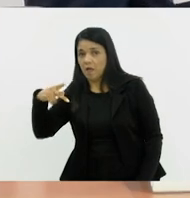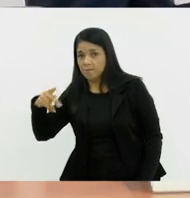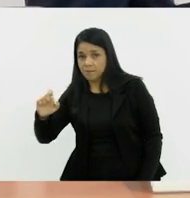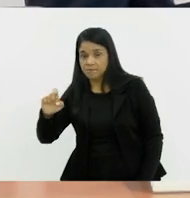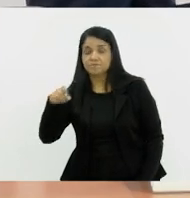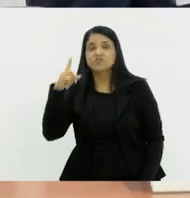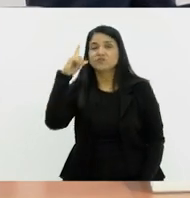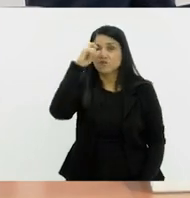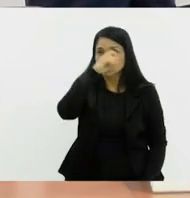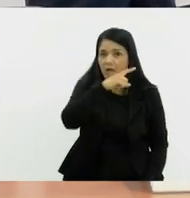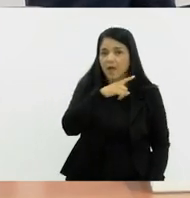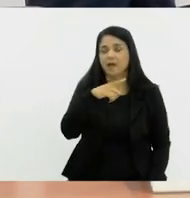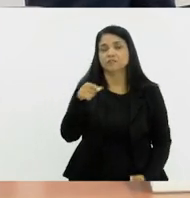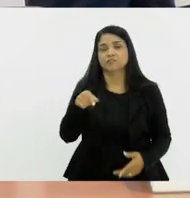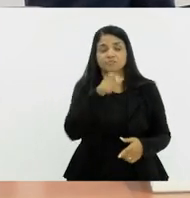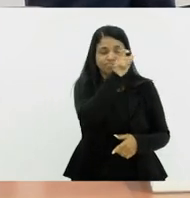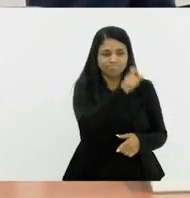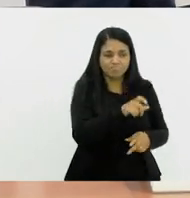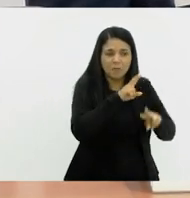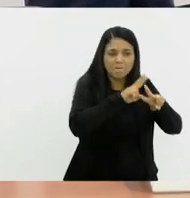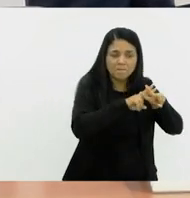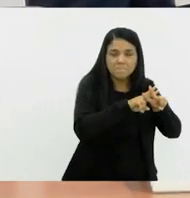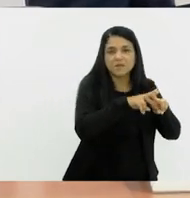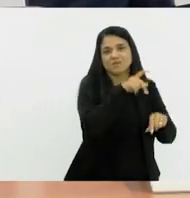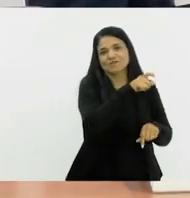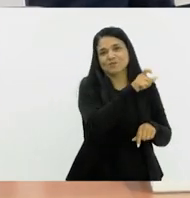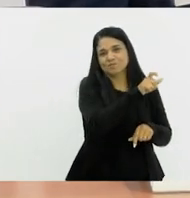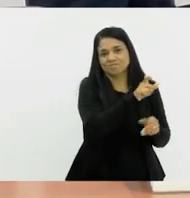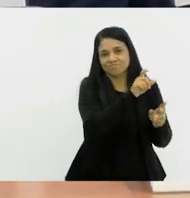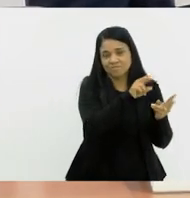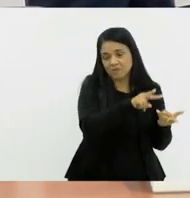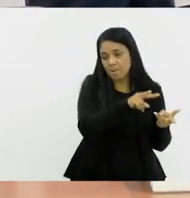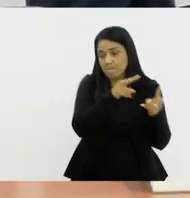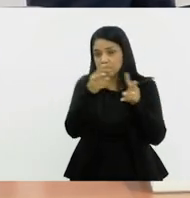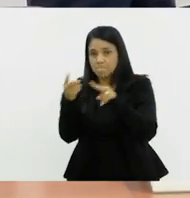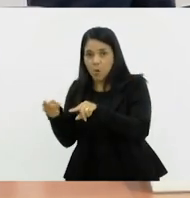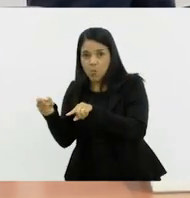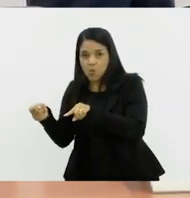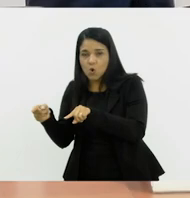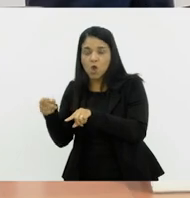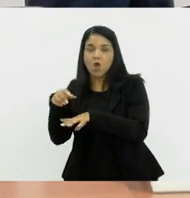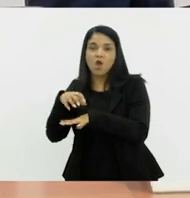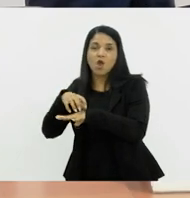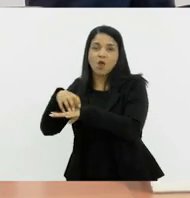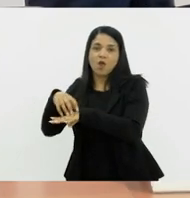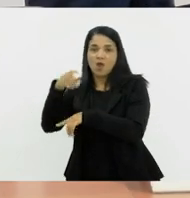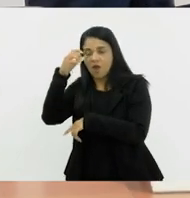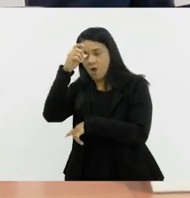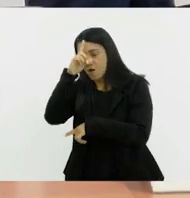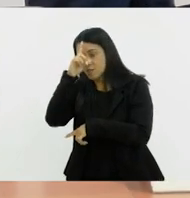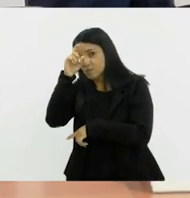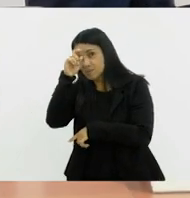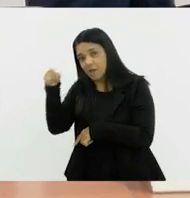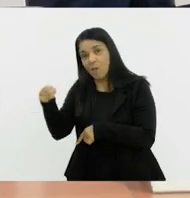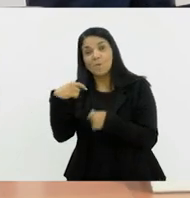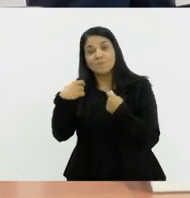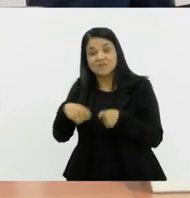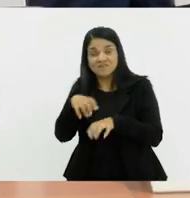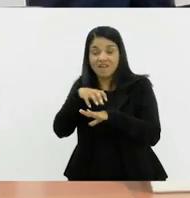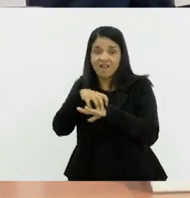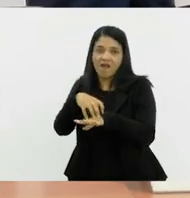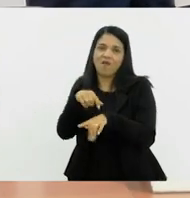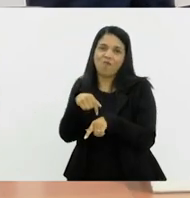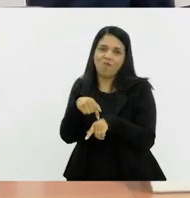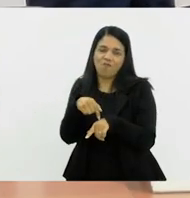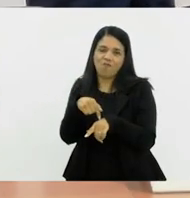para um equipamento de saúde em Resende, onde tem o raio-x, é trivial. Mas, para isso, ela precisa de um carro para fazer isso. E